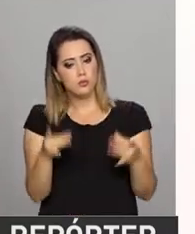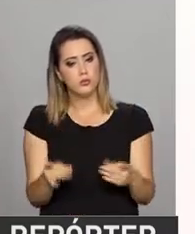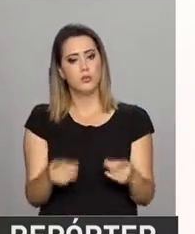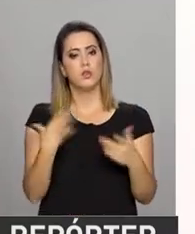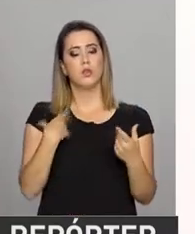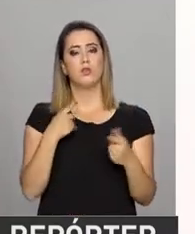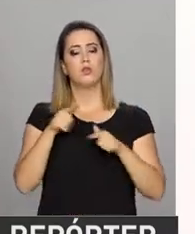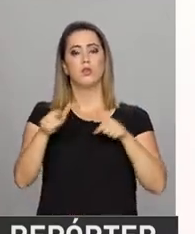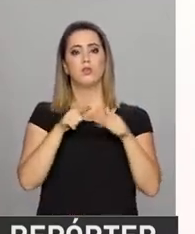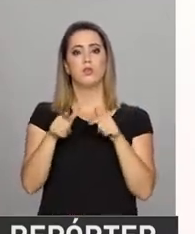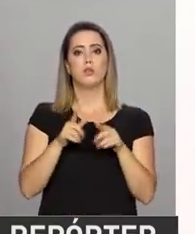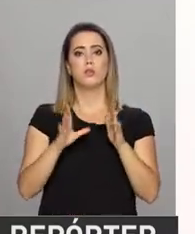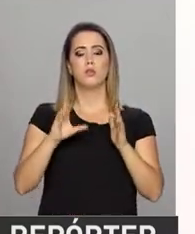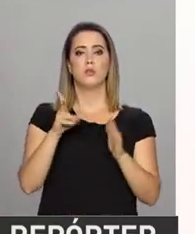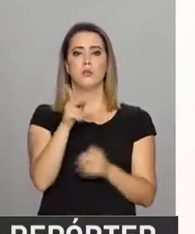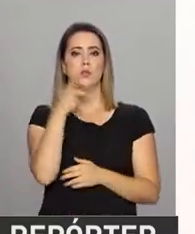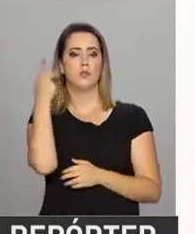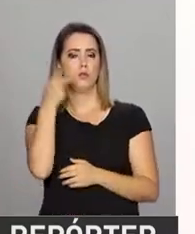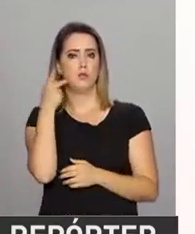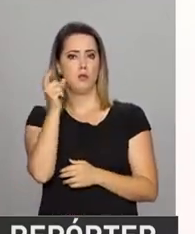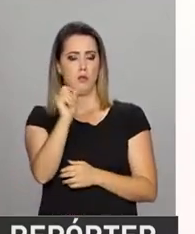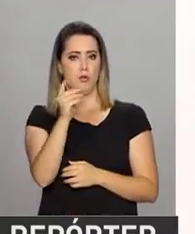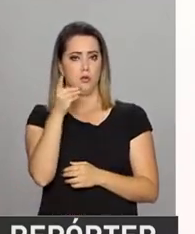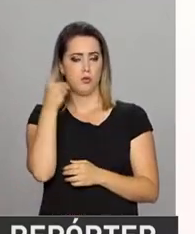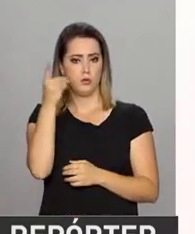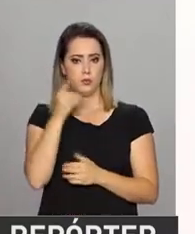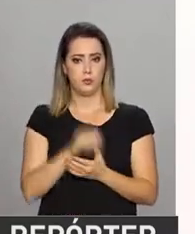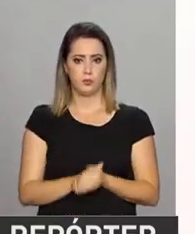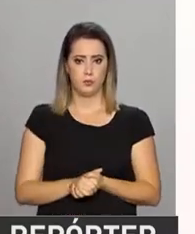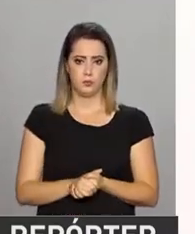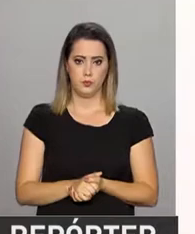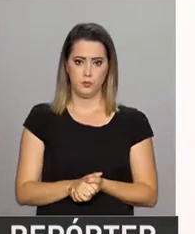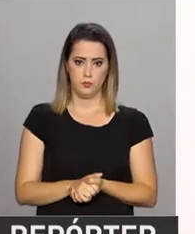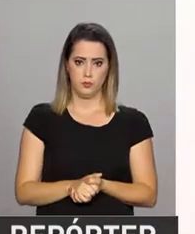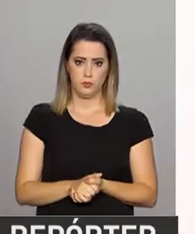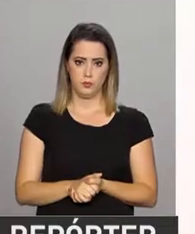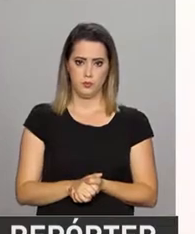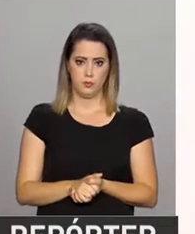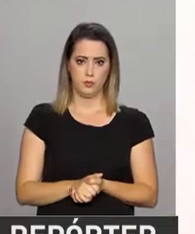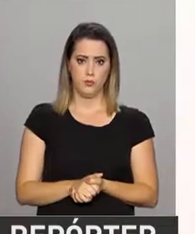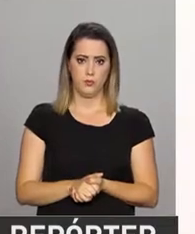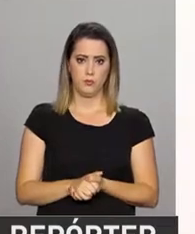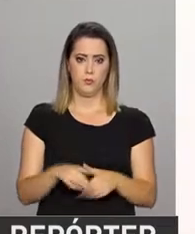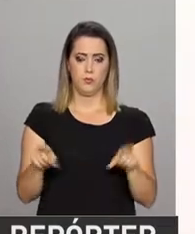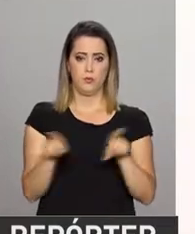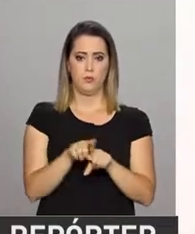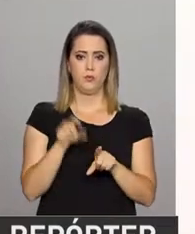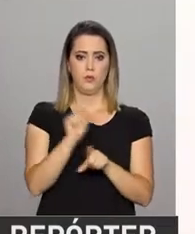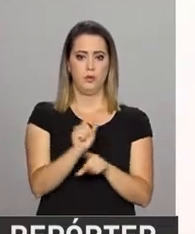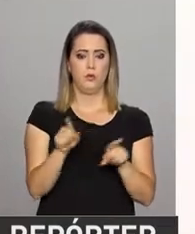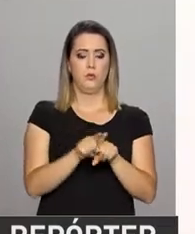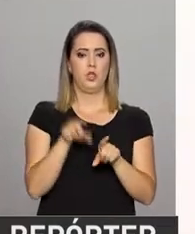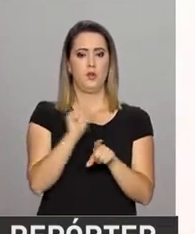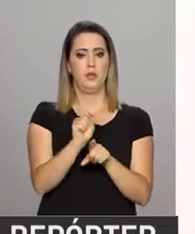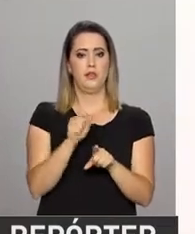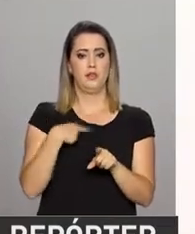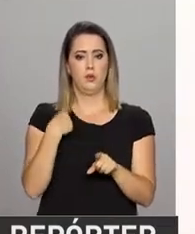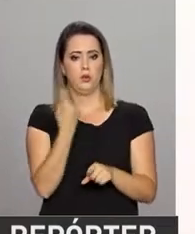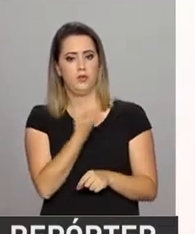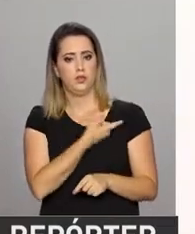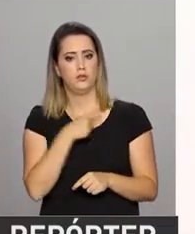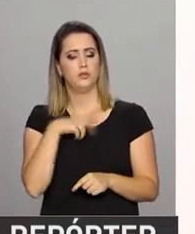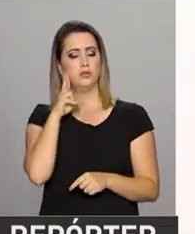parlamentares para essa retomada eo fantástico é o índice da bolsa de valores vocês sabem que no dia de ontem ou anteontem